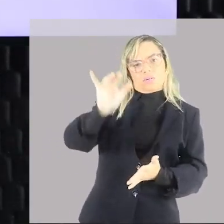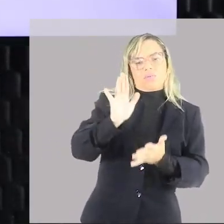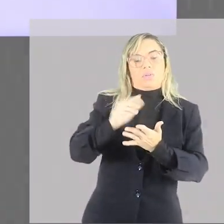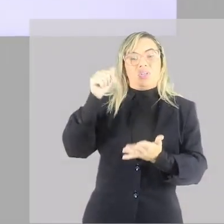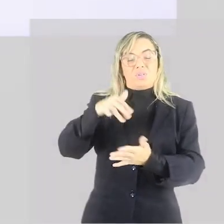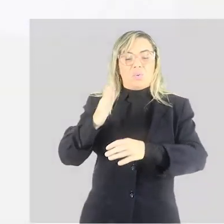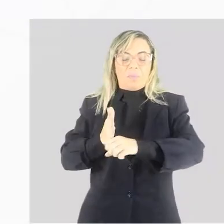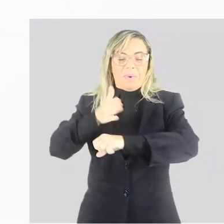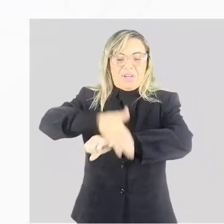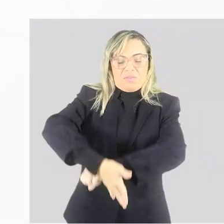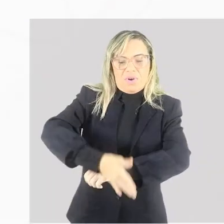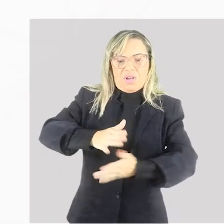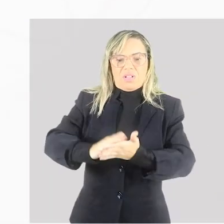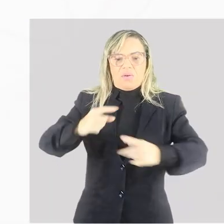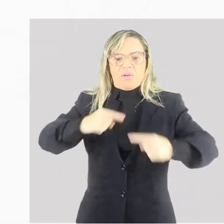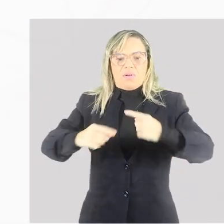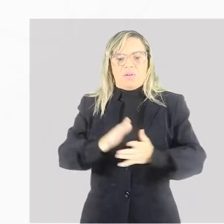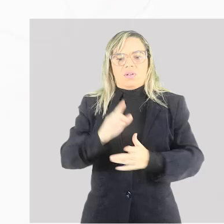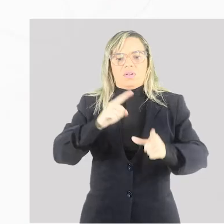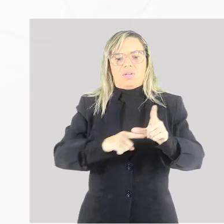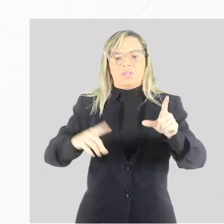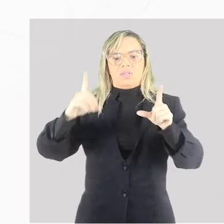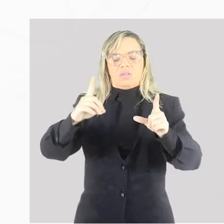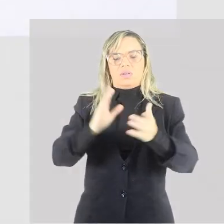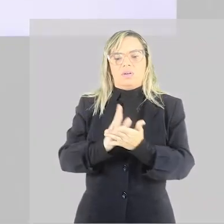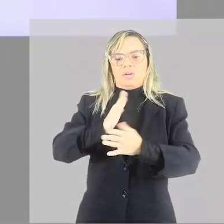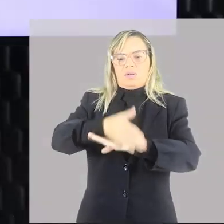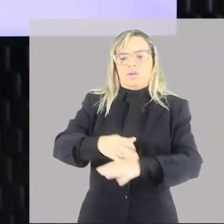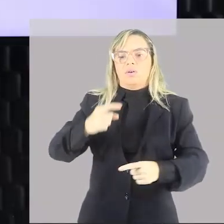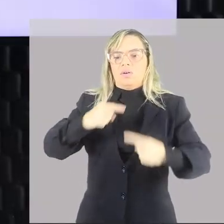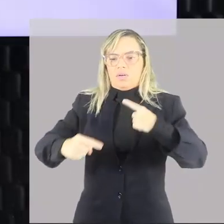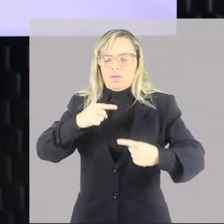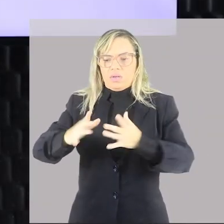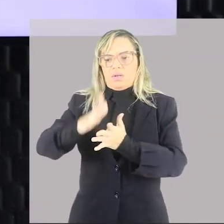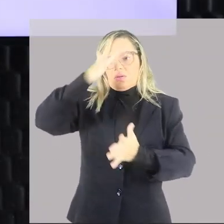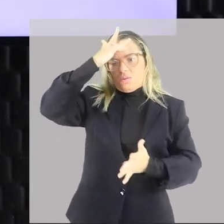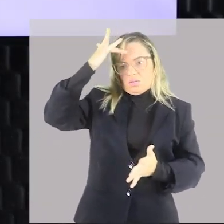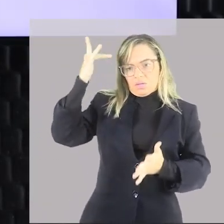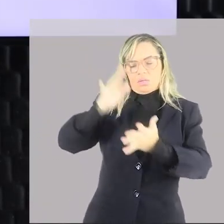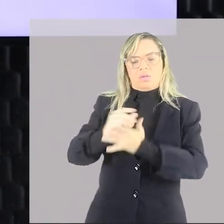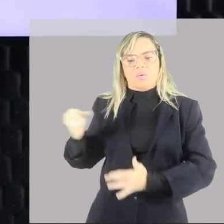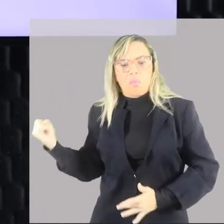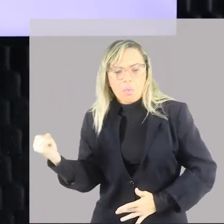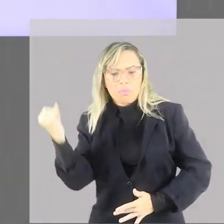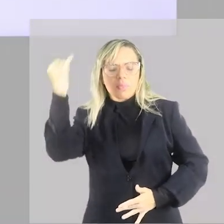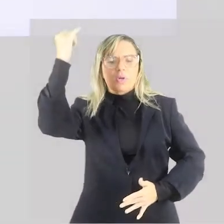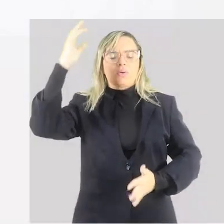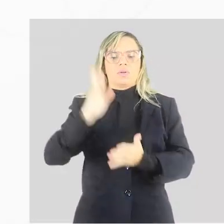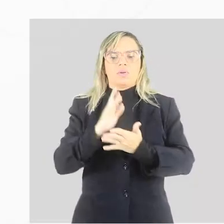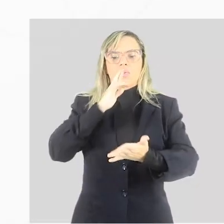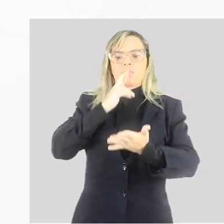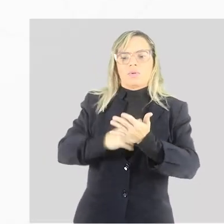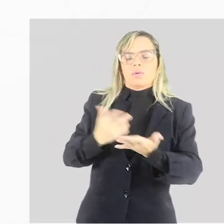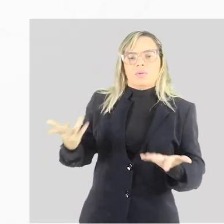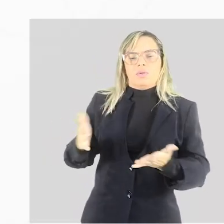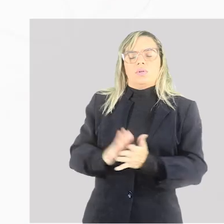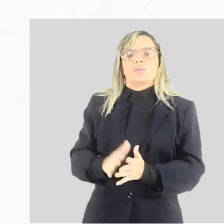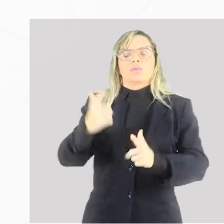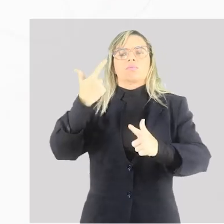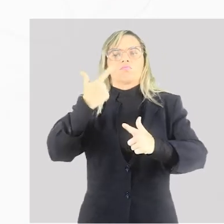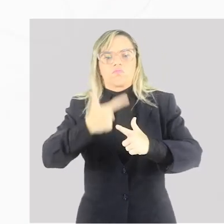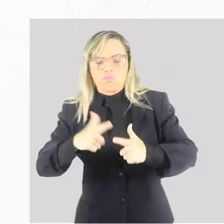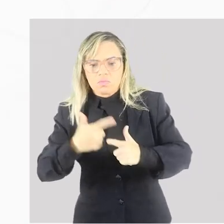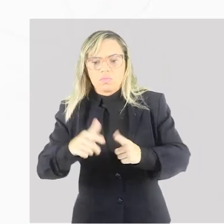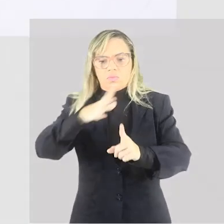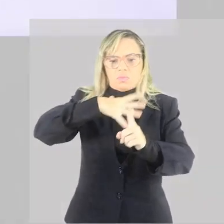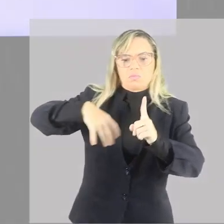participar. A participação política das pessoas é de suma importância. Perfeito, o texto está dizendo isso. Para a resolução dos problemas